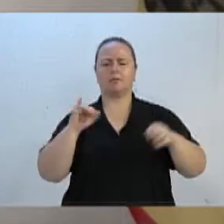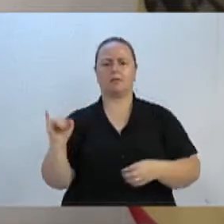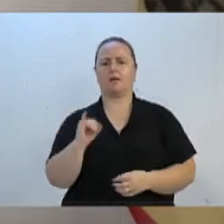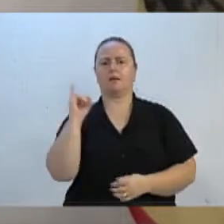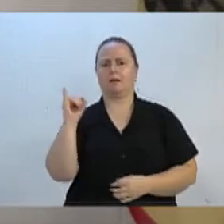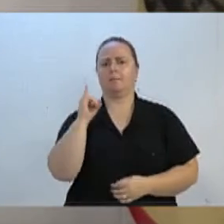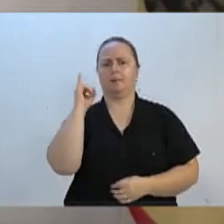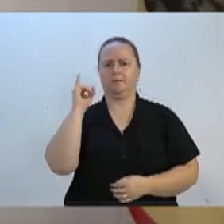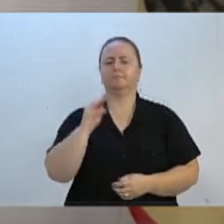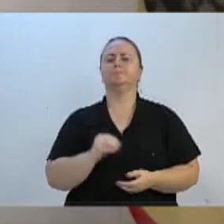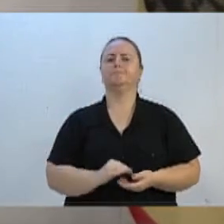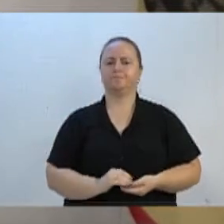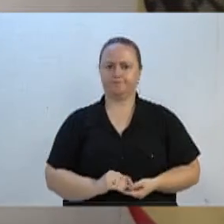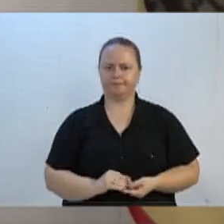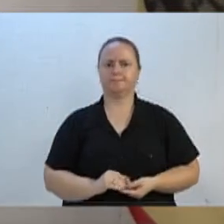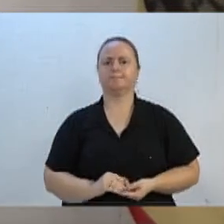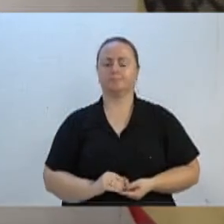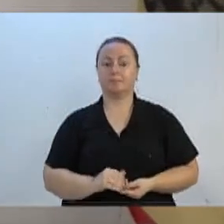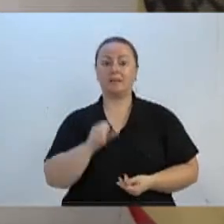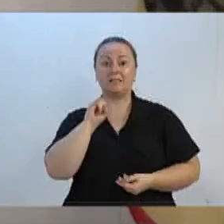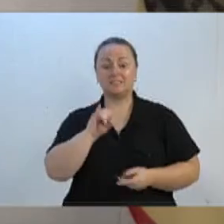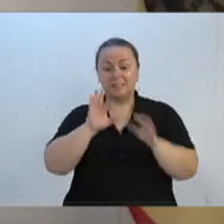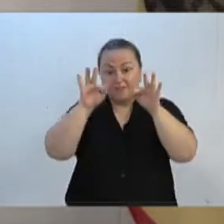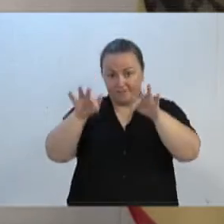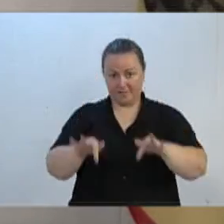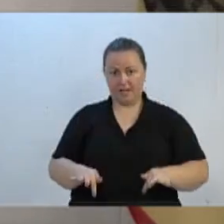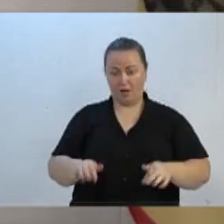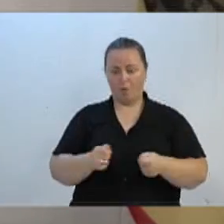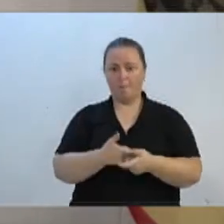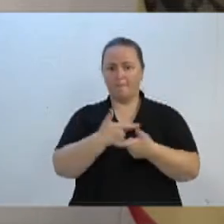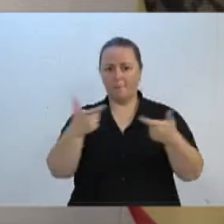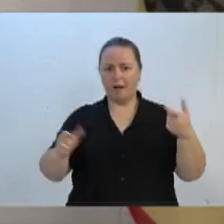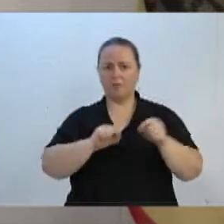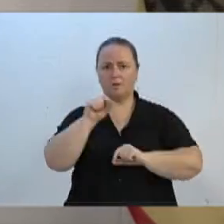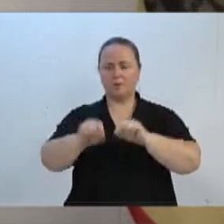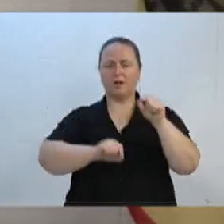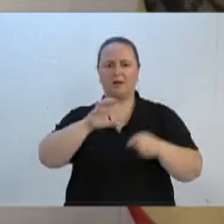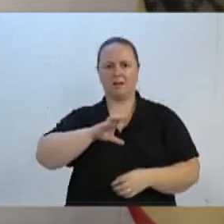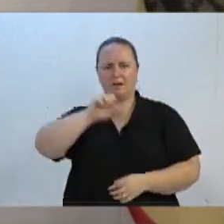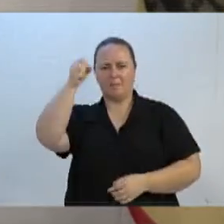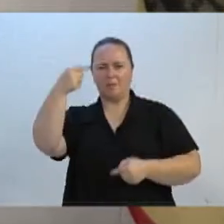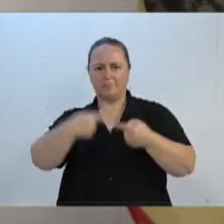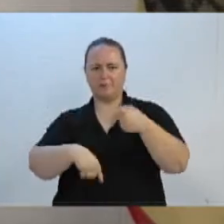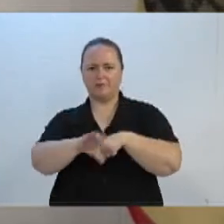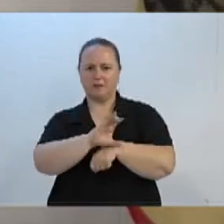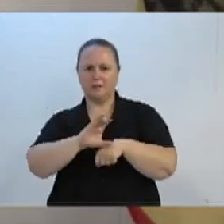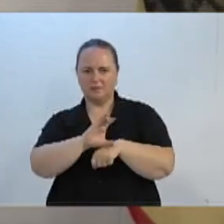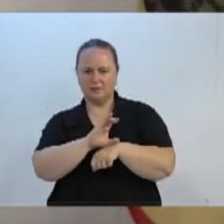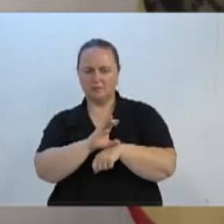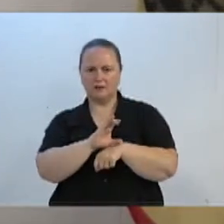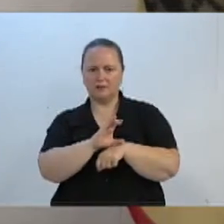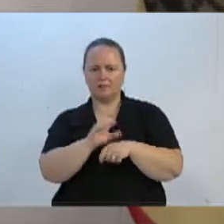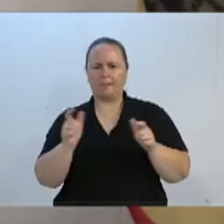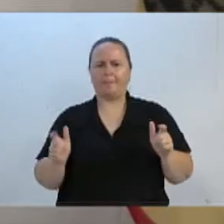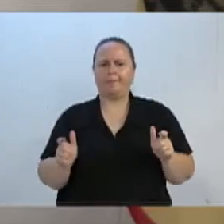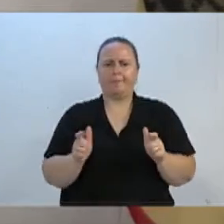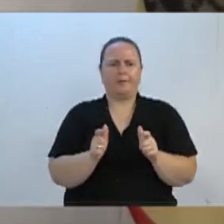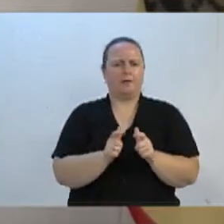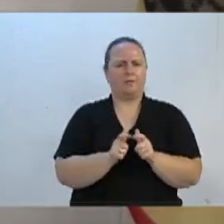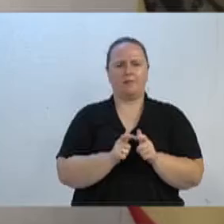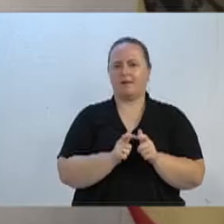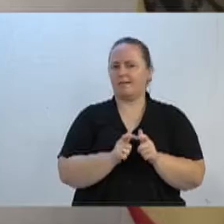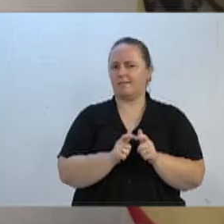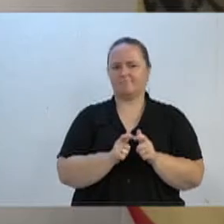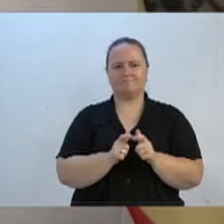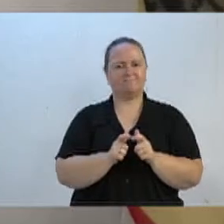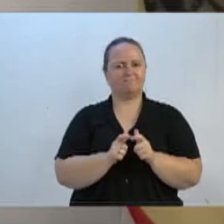a maioria disser que é inconstitucional, quem for minoria tem que se curvar. Agora, enquanto não passar pelo